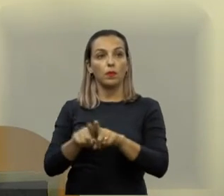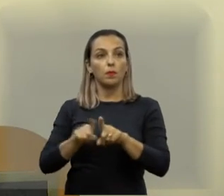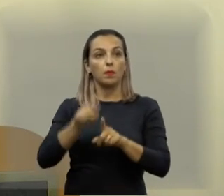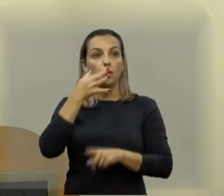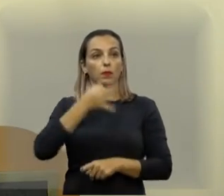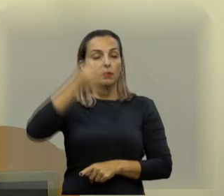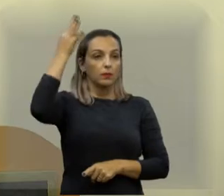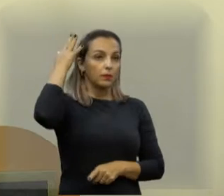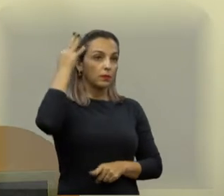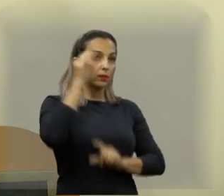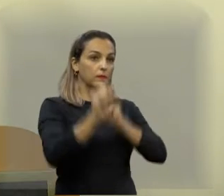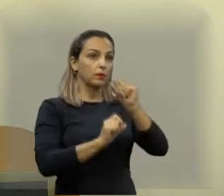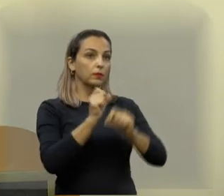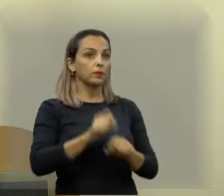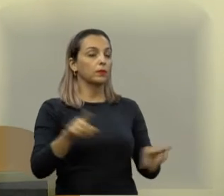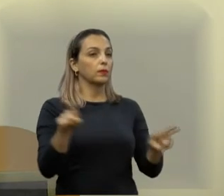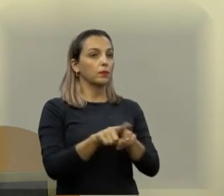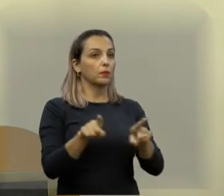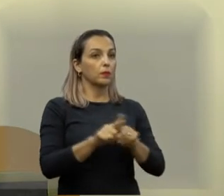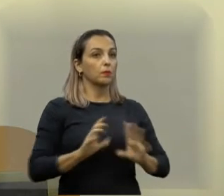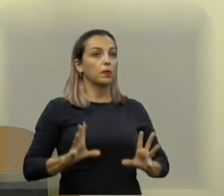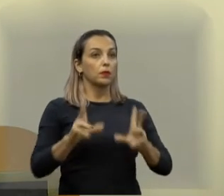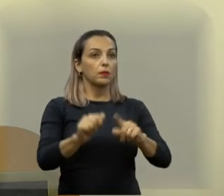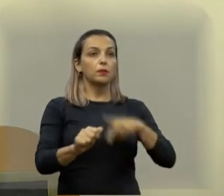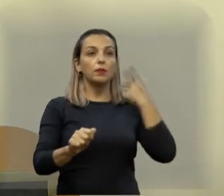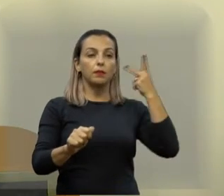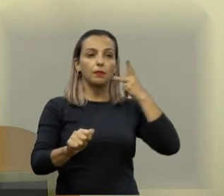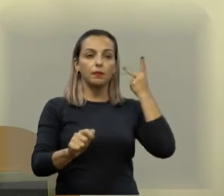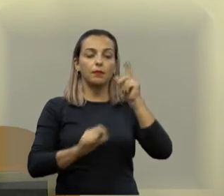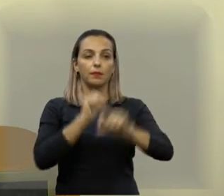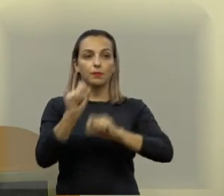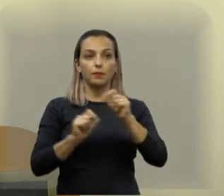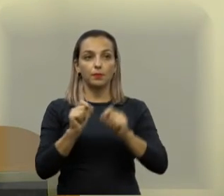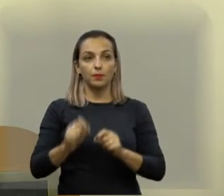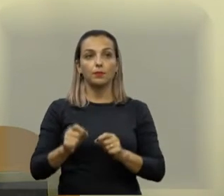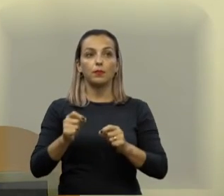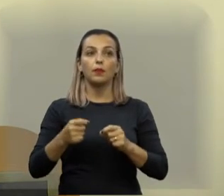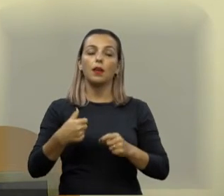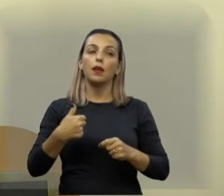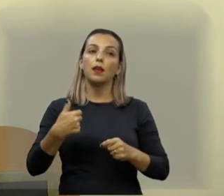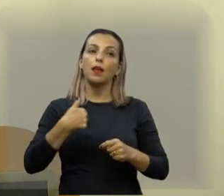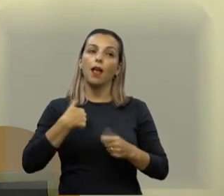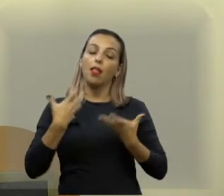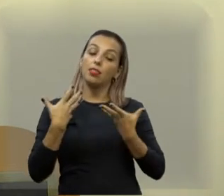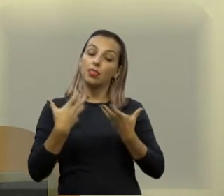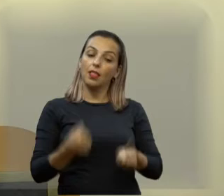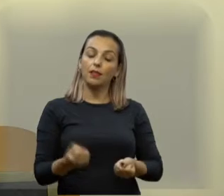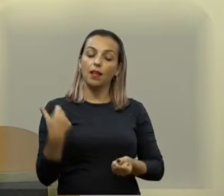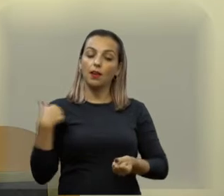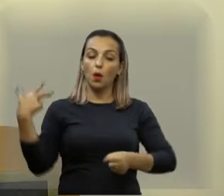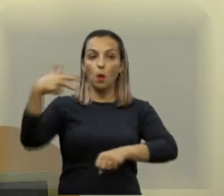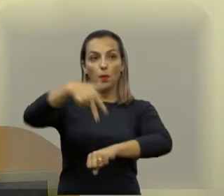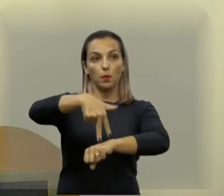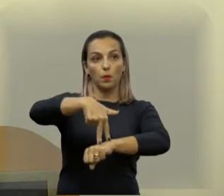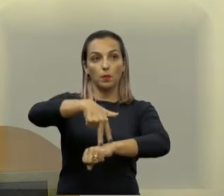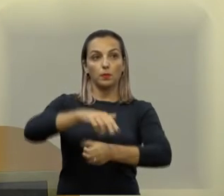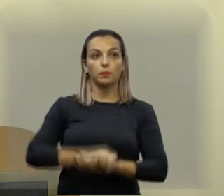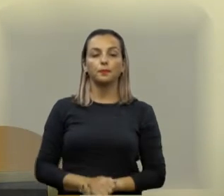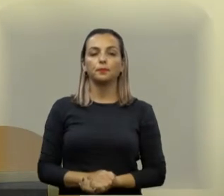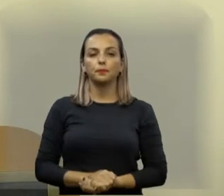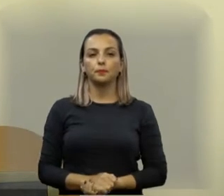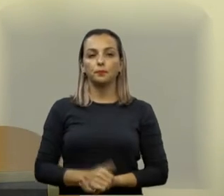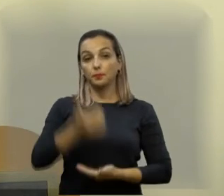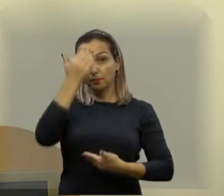Fabi pela questão de ordem e todos os vereadores né que me entenderam a palavra pra tá hoje aqui eu quero